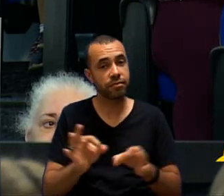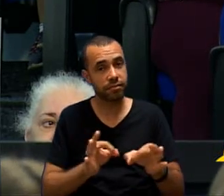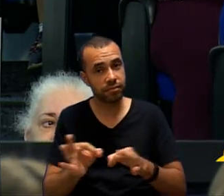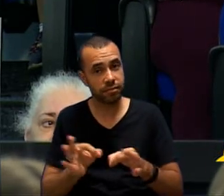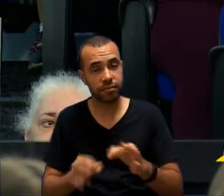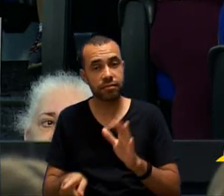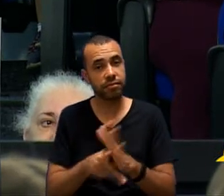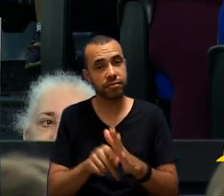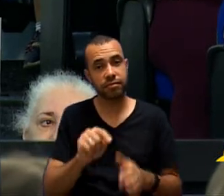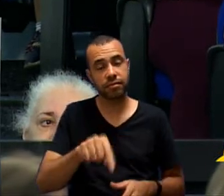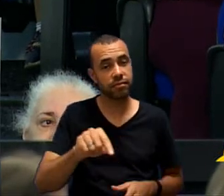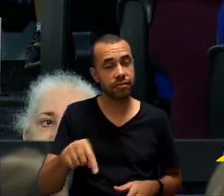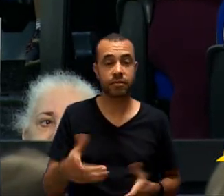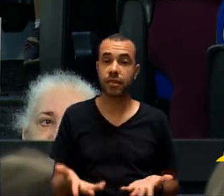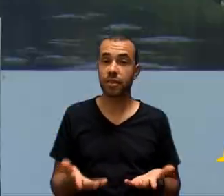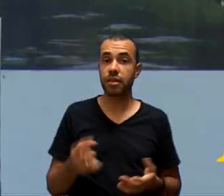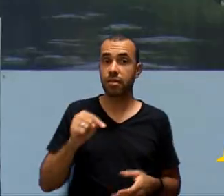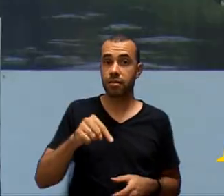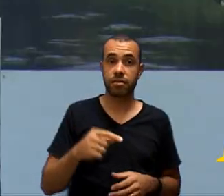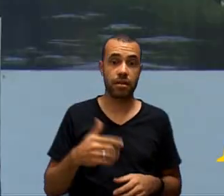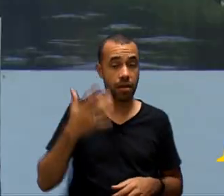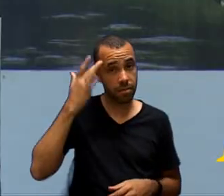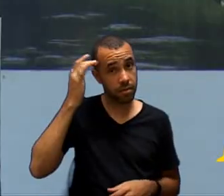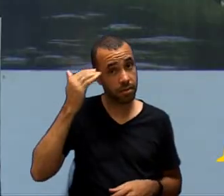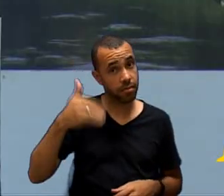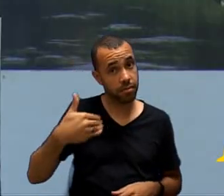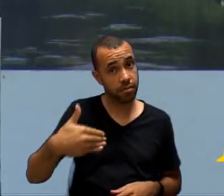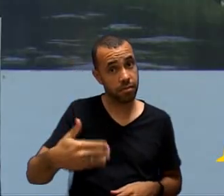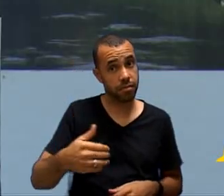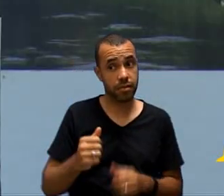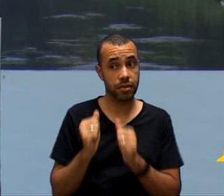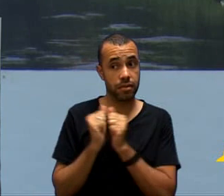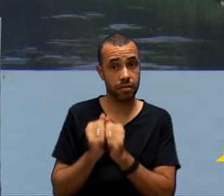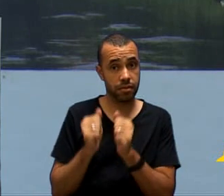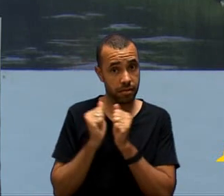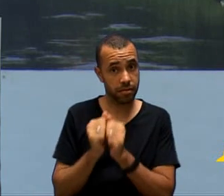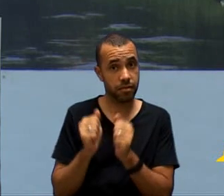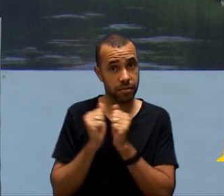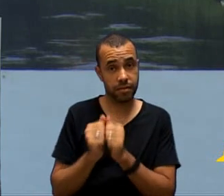importante para elas conviver com vocês. Porque eu convivo com elas há 5 anos, eu aprendi com elas